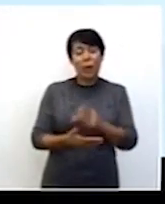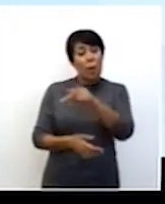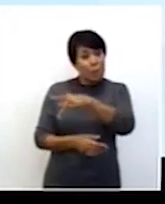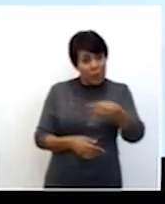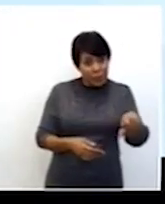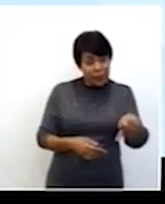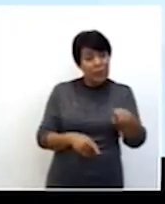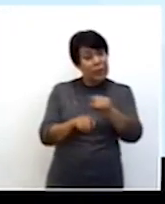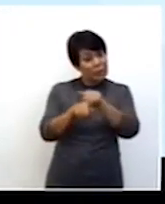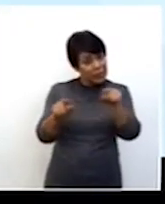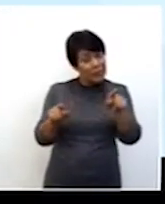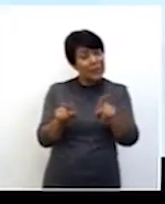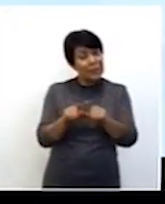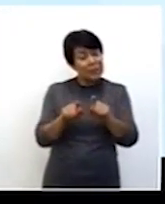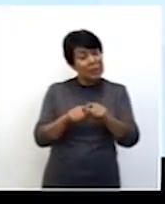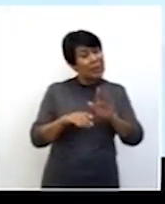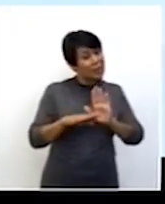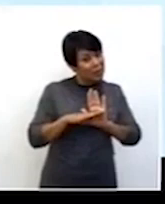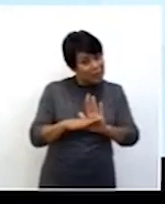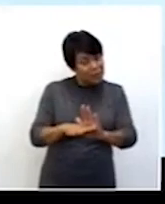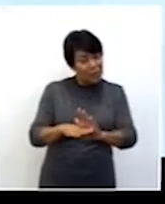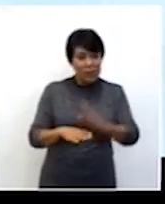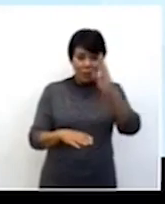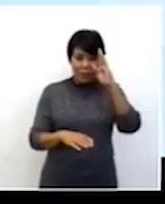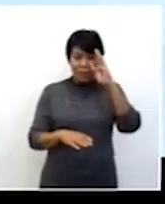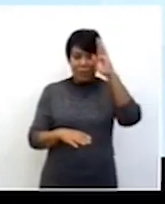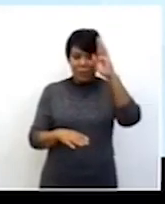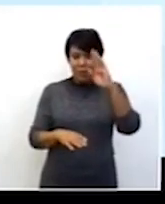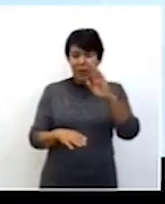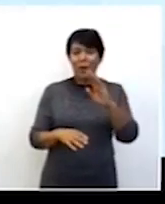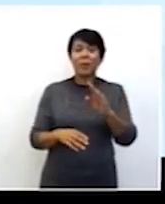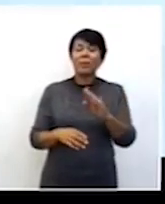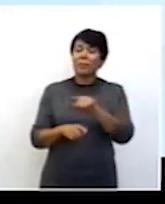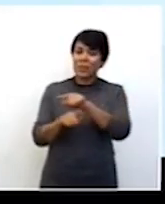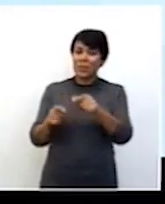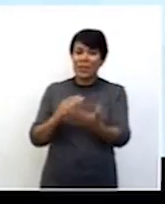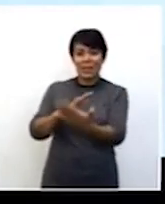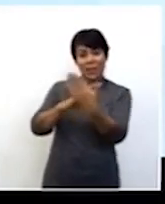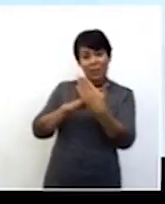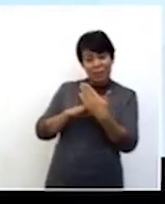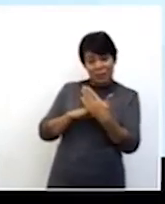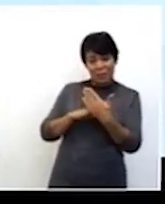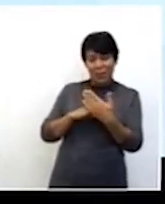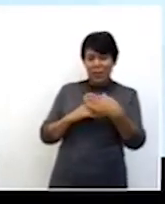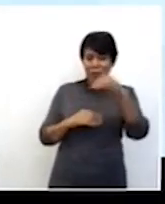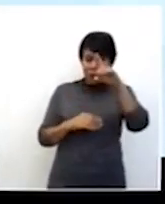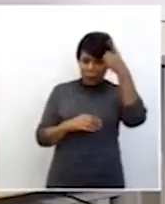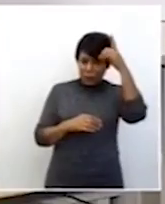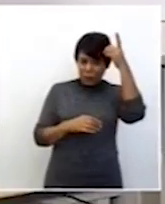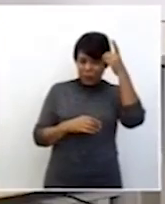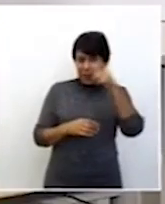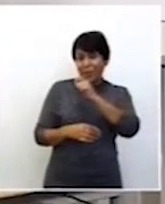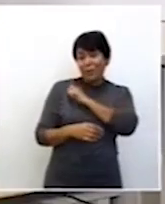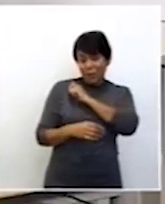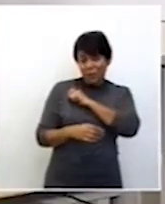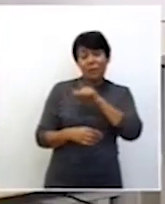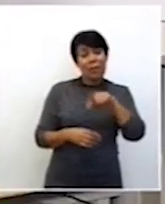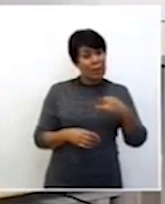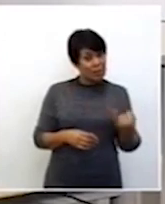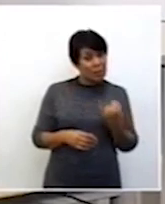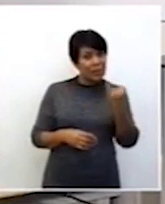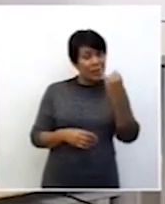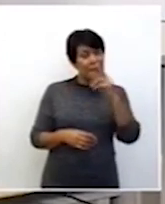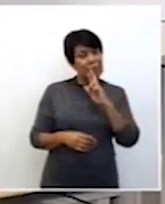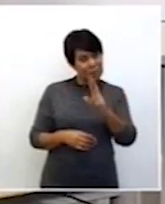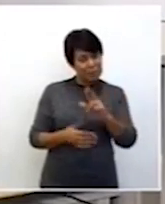Professores, continuem ajudando, principalmente como vocês estão nos ajudando aqui, tirando as dúvidas dos alunos, que é muito importante,